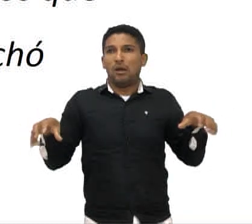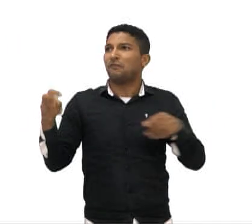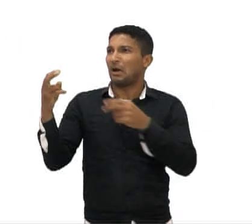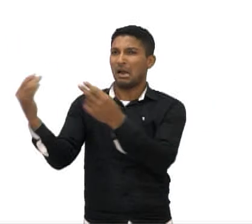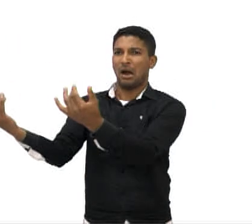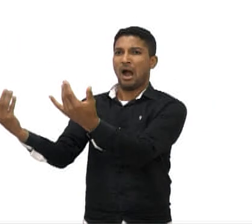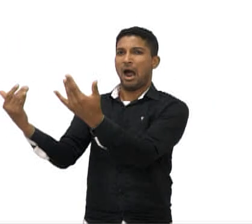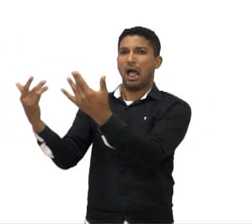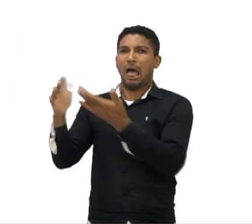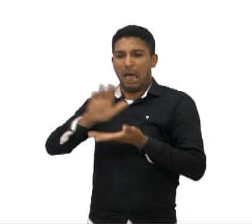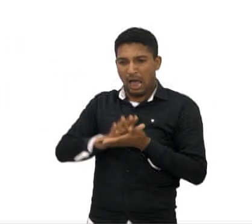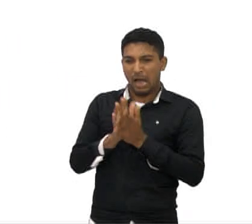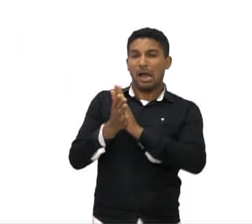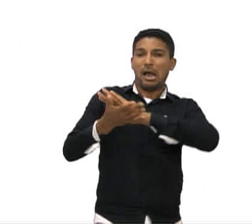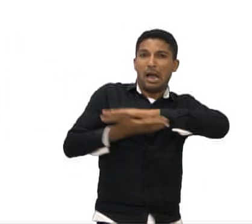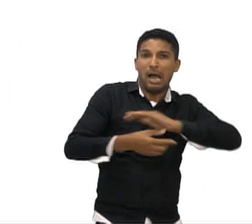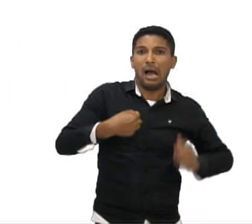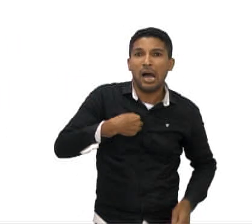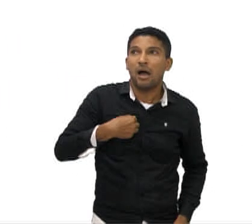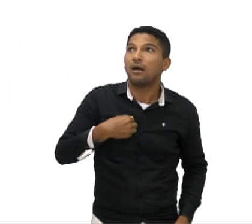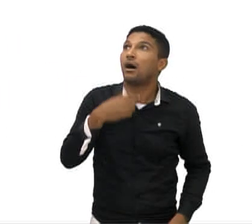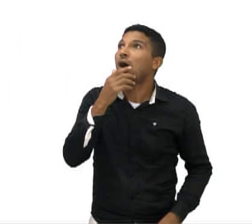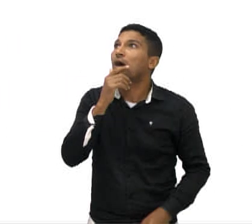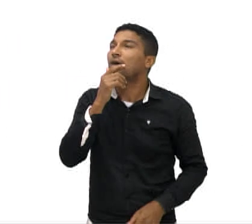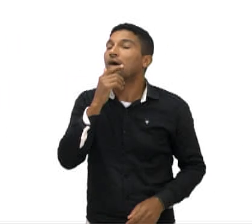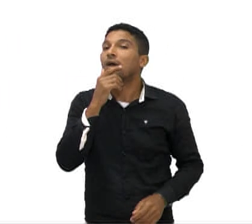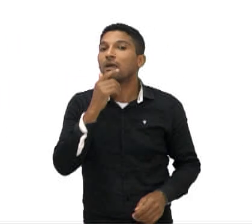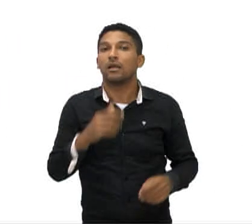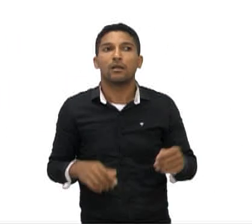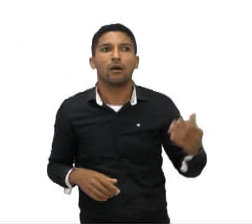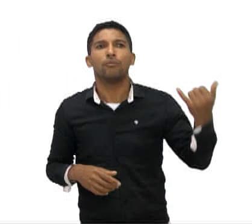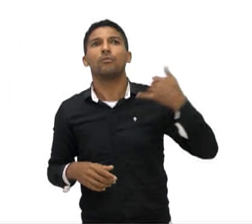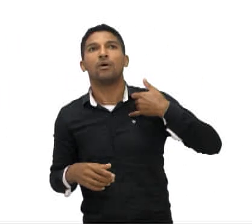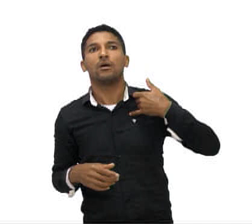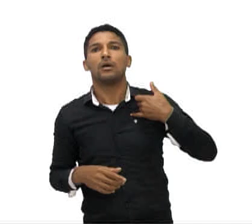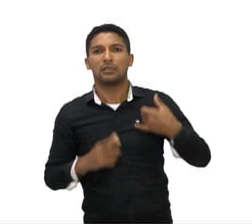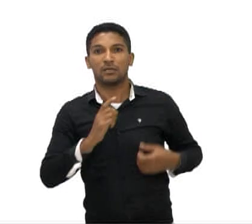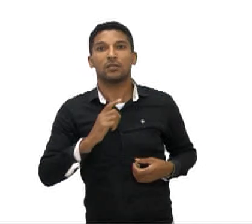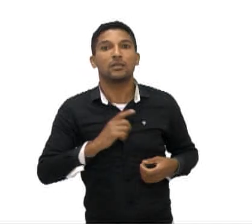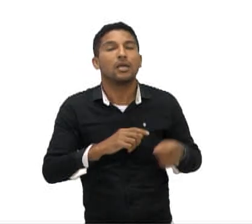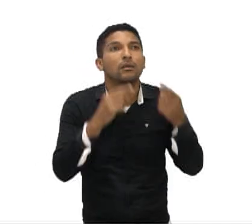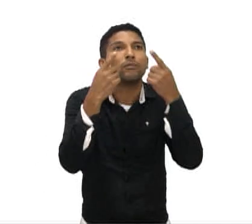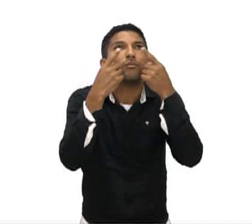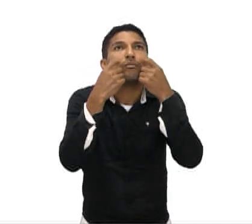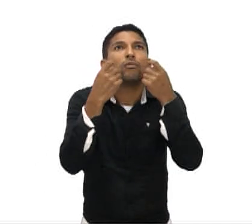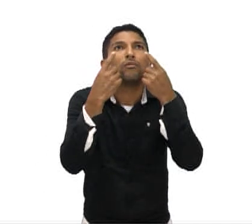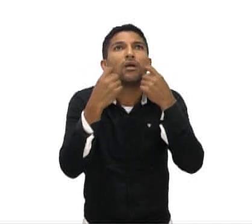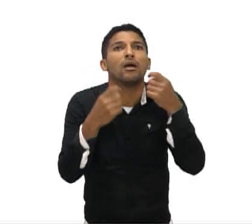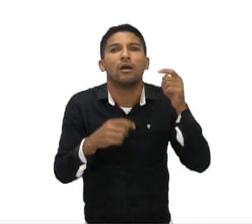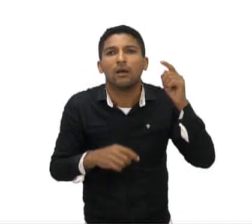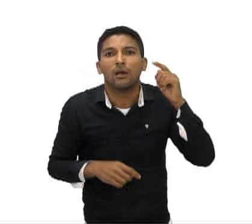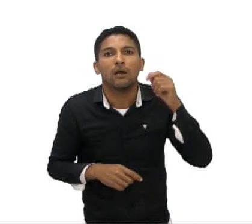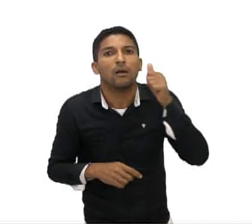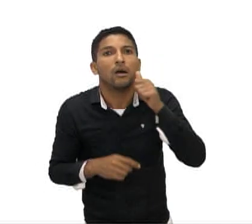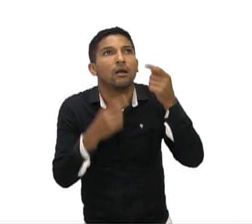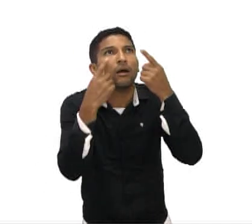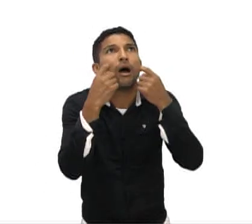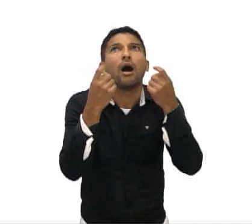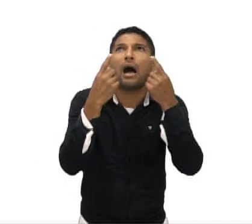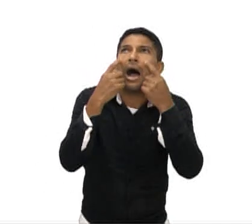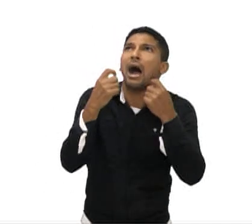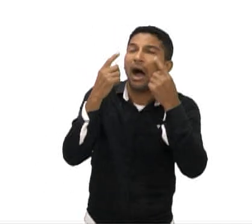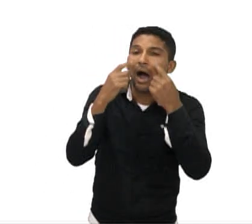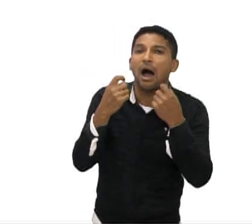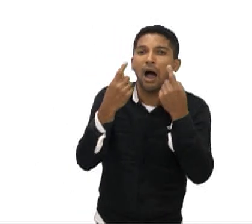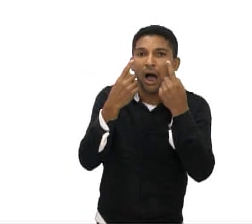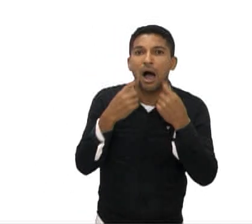Vamos a seguir. Se creyó que el lamento hacía referencia a su intento de salvar a los nativos de la masacre que